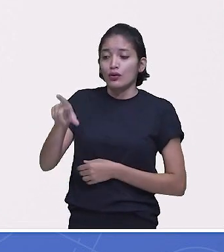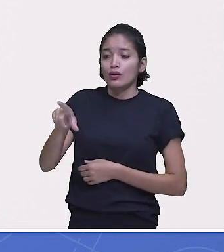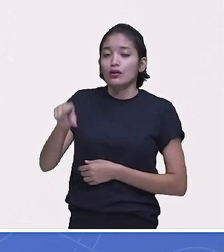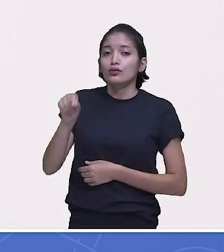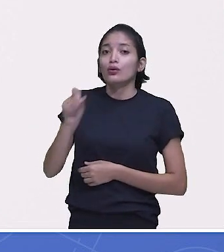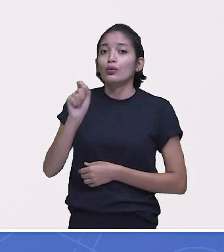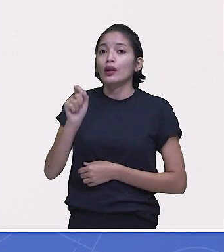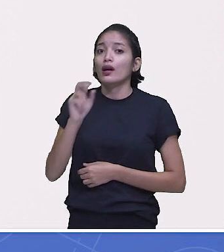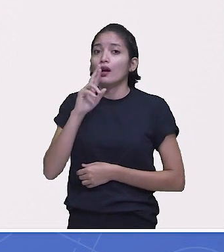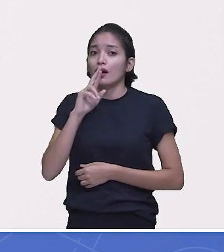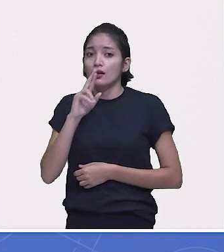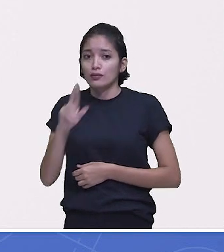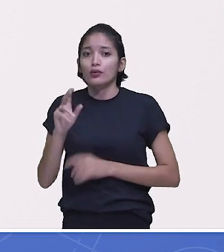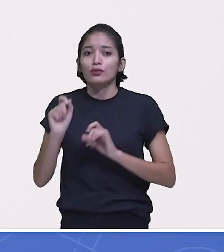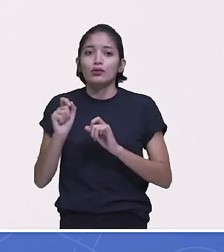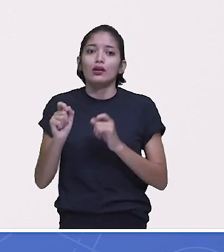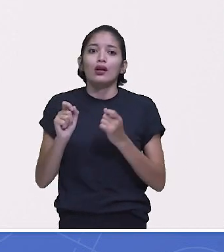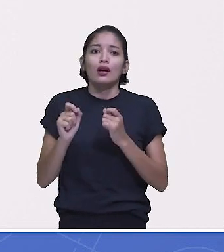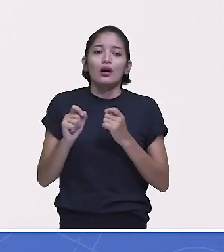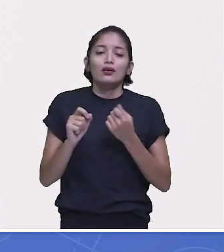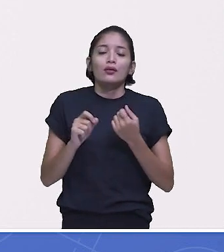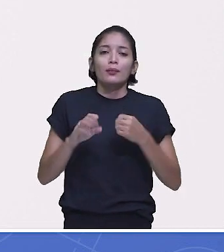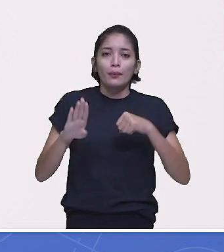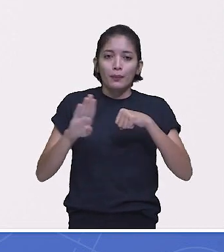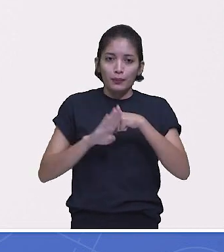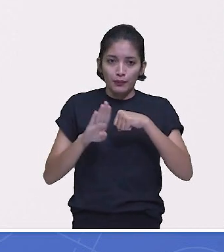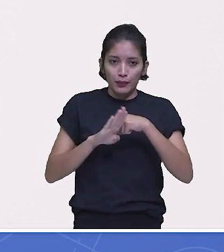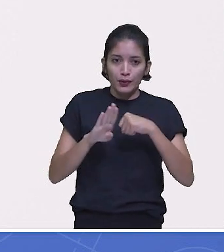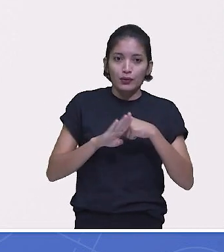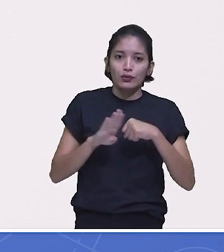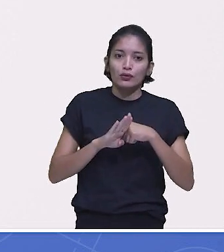pronomes interrogativos se